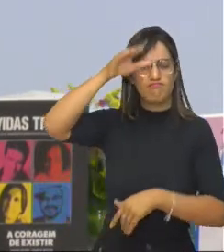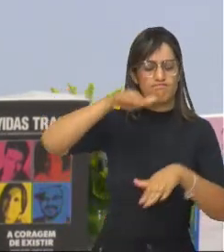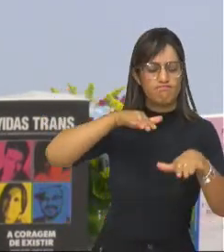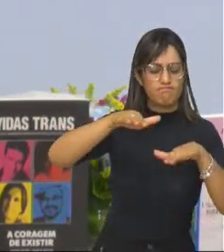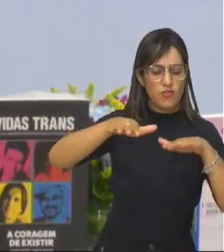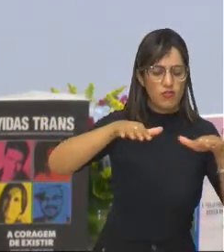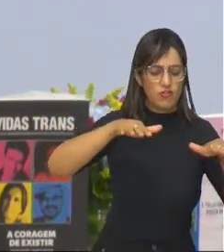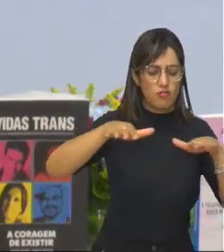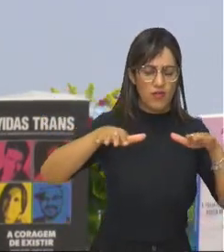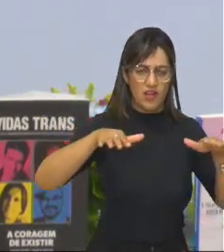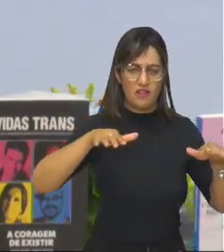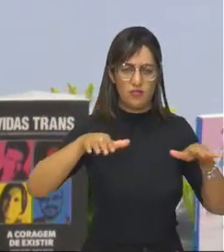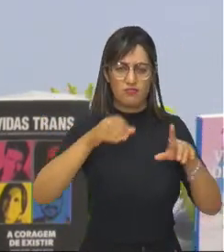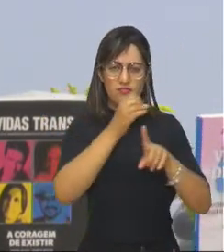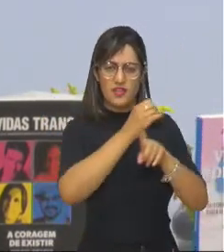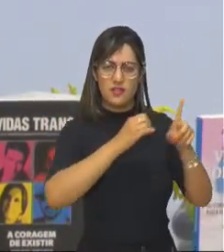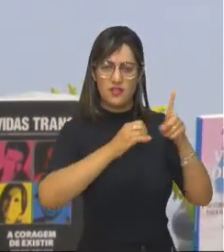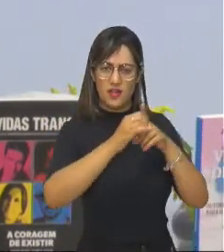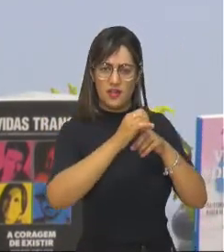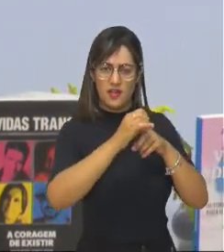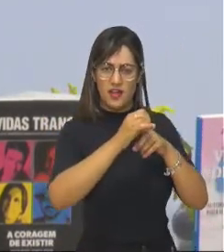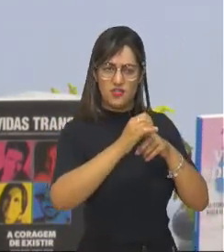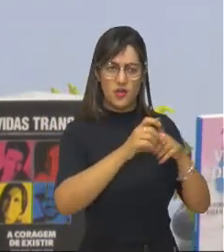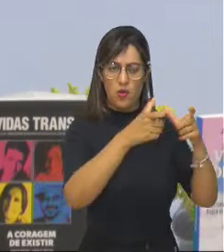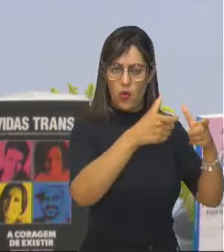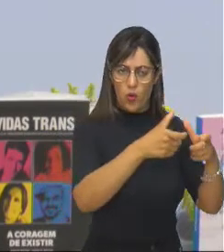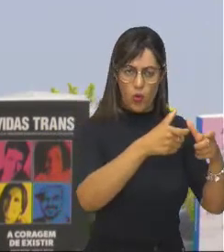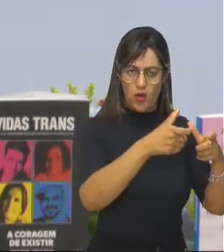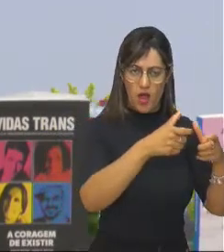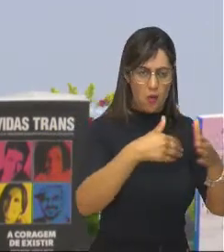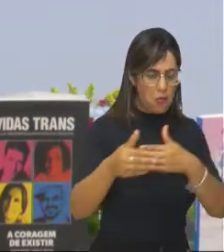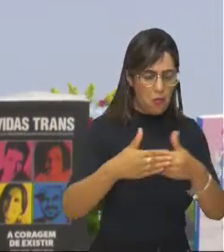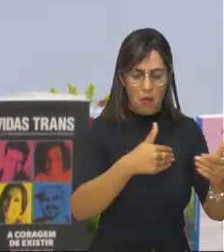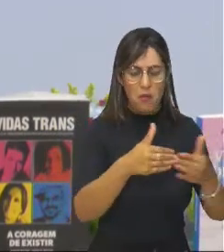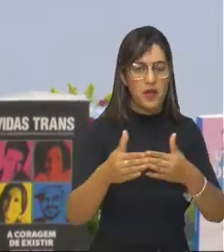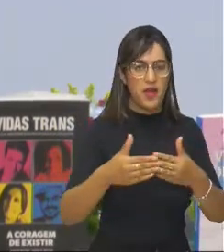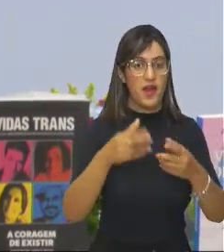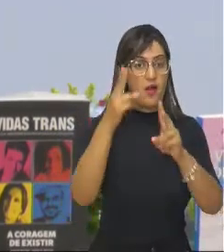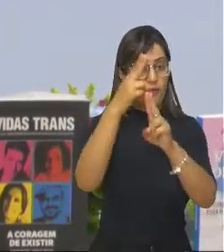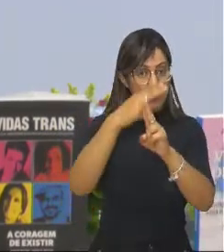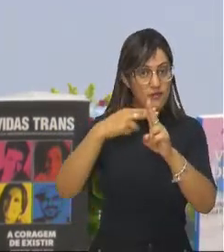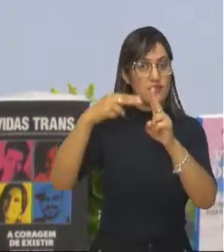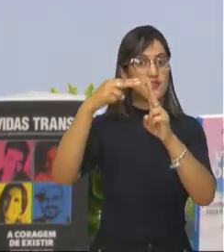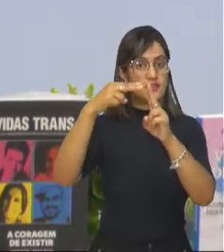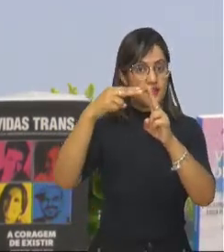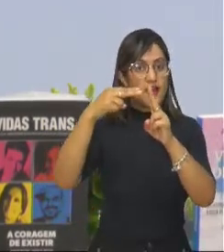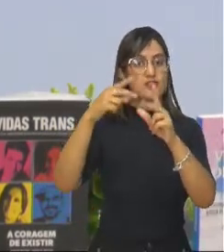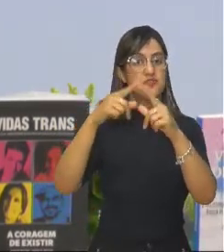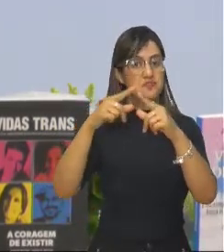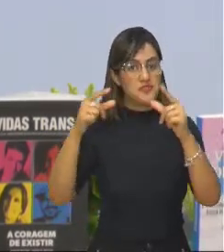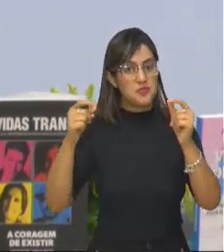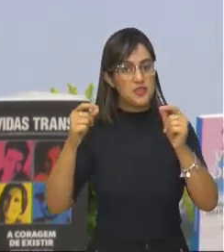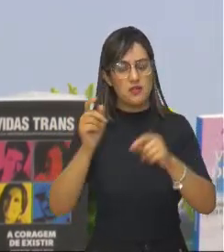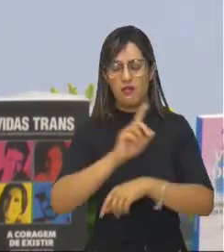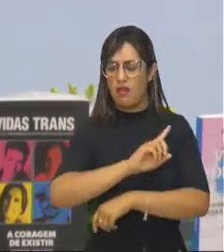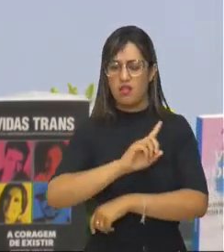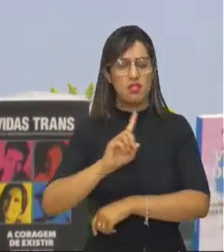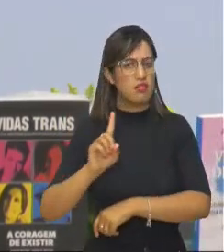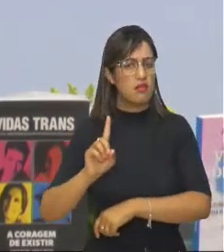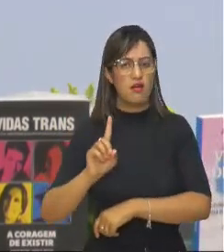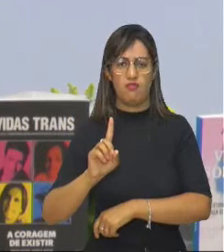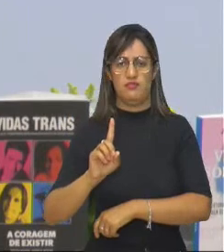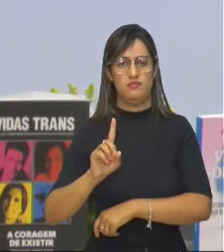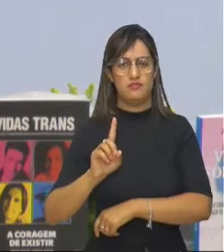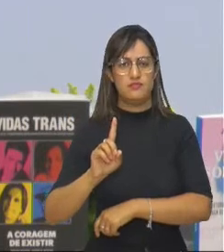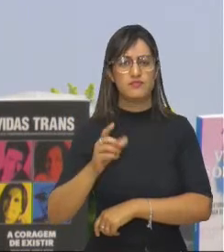qualquer instituição, era aqui na Universidade de Brasília. Eu falei que não. Né? Eu falei, não, já foi